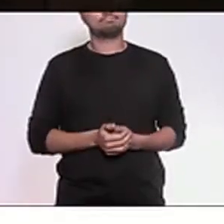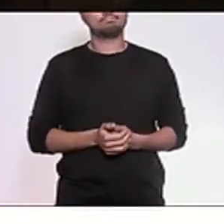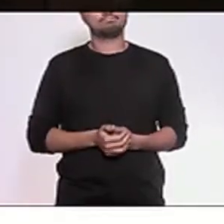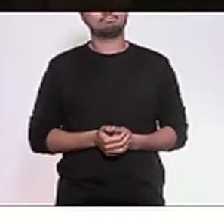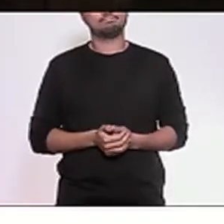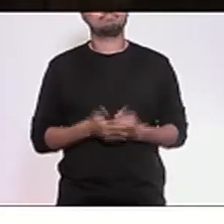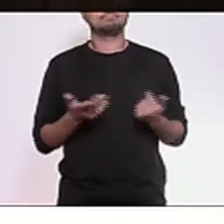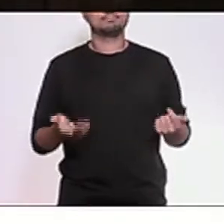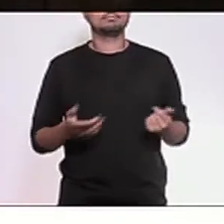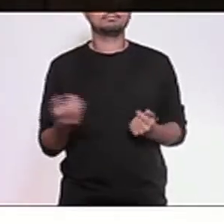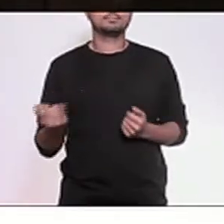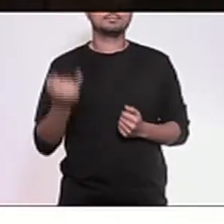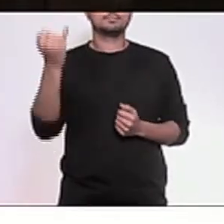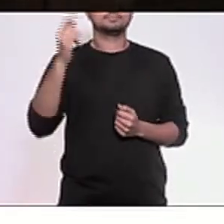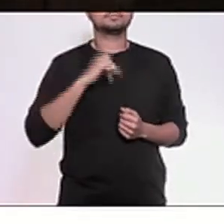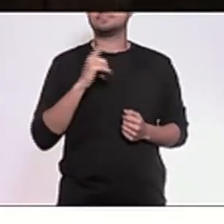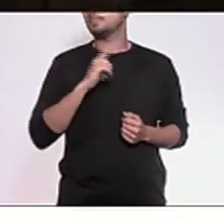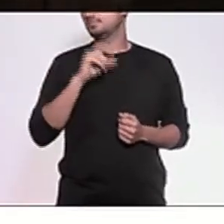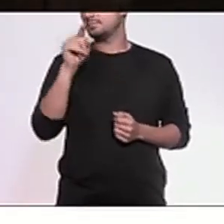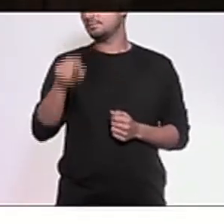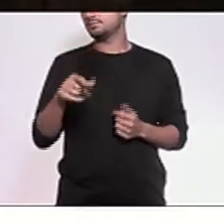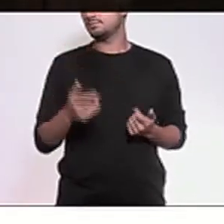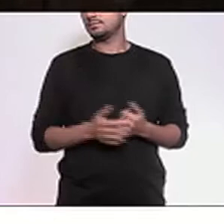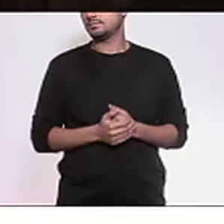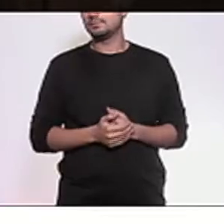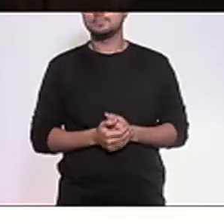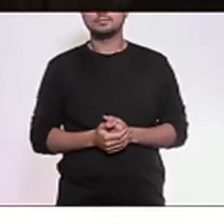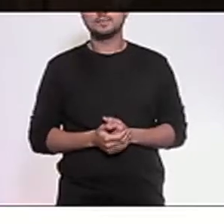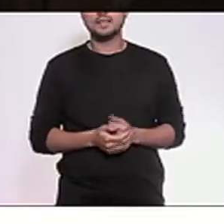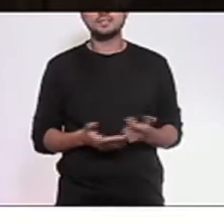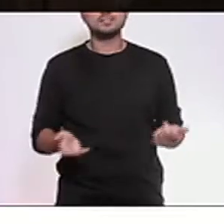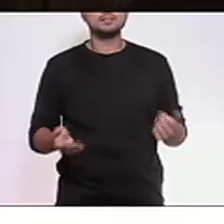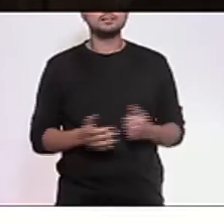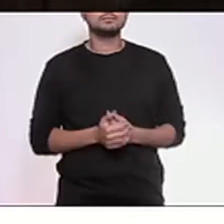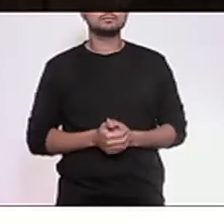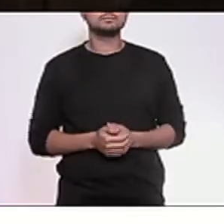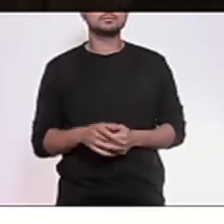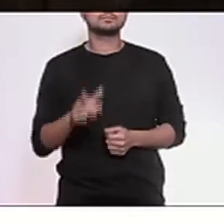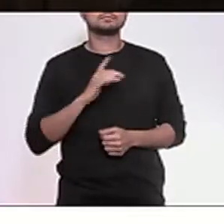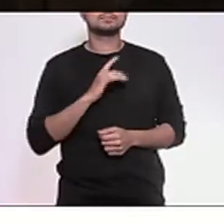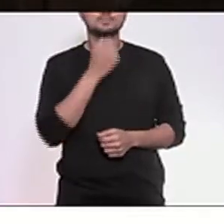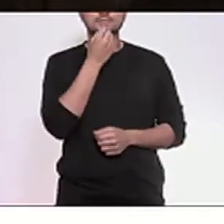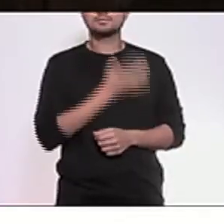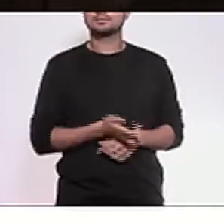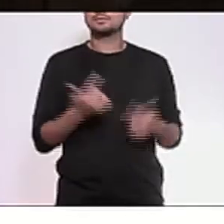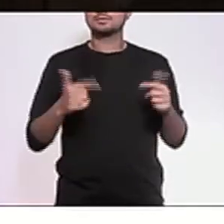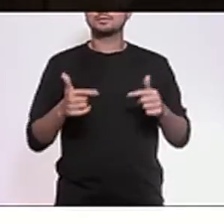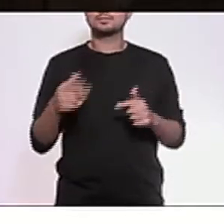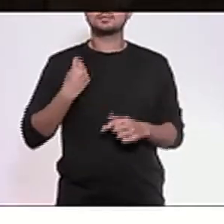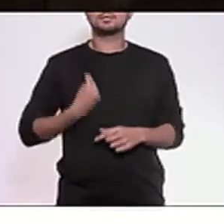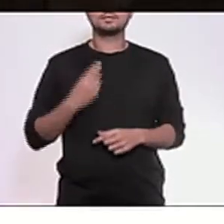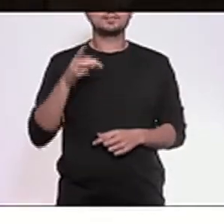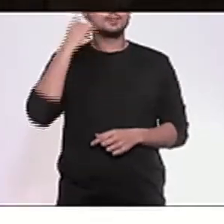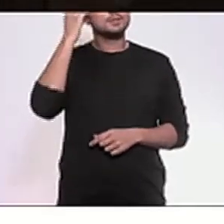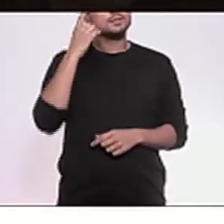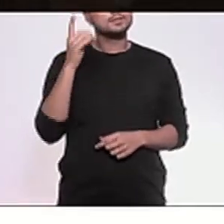senhora esteja hoje presidindo aí, na ausência do deputado Siciliano,